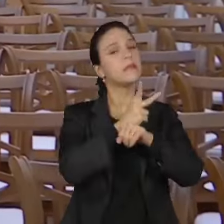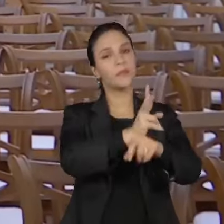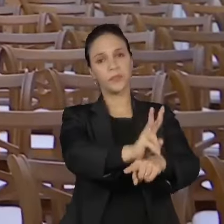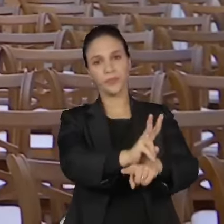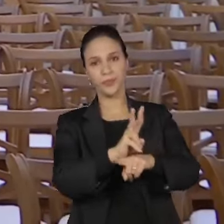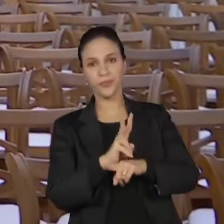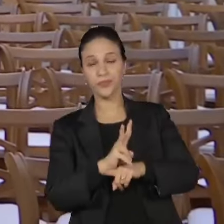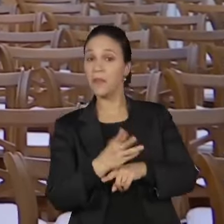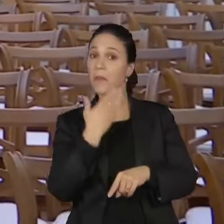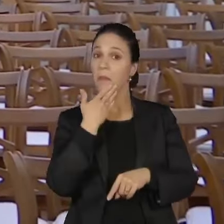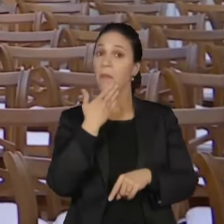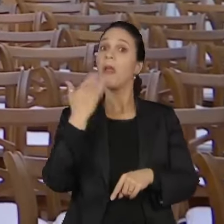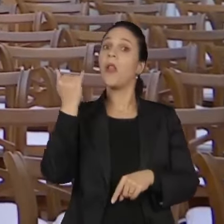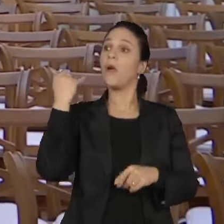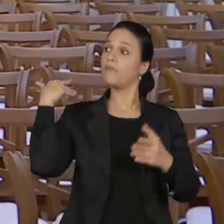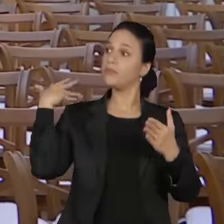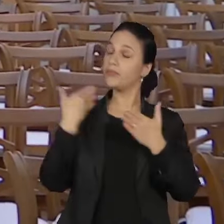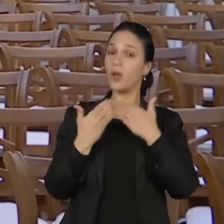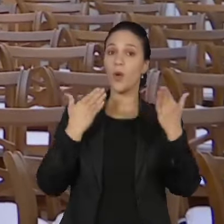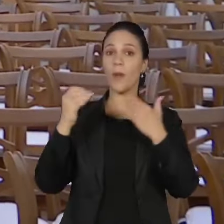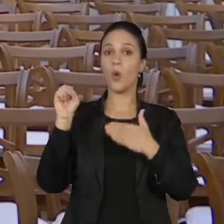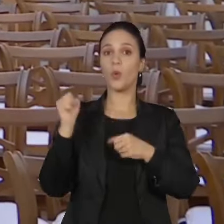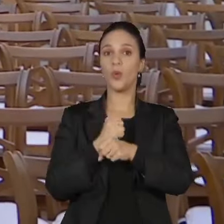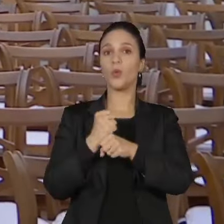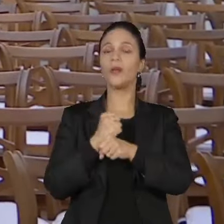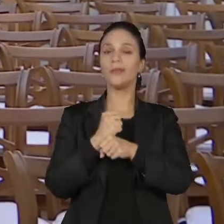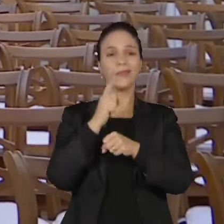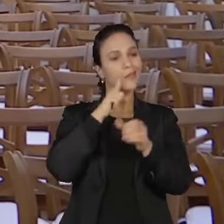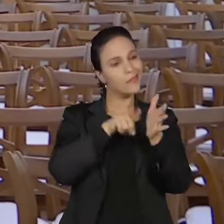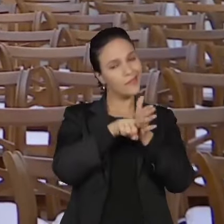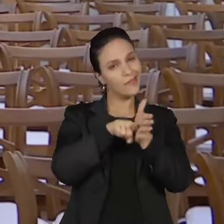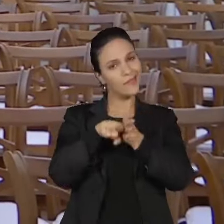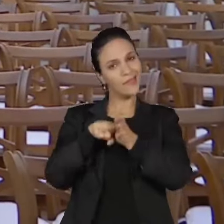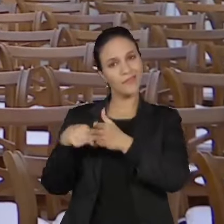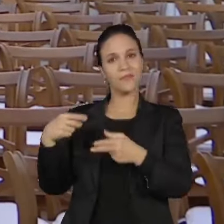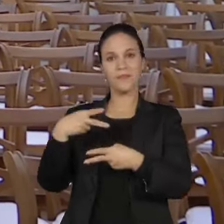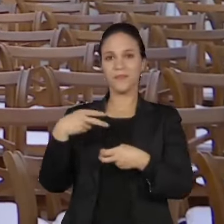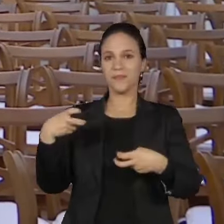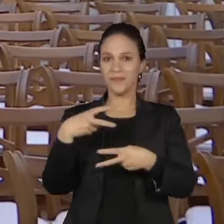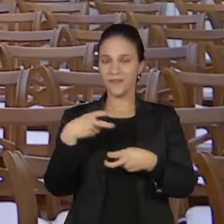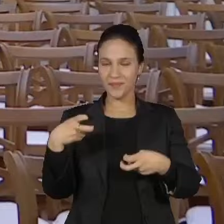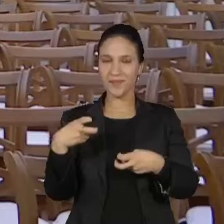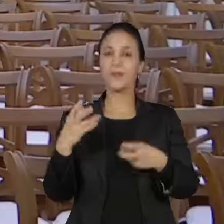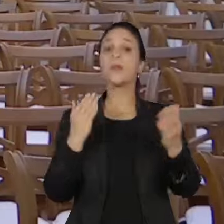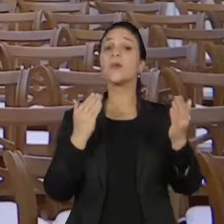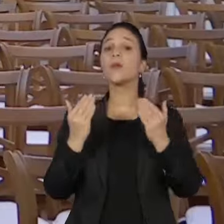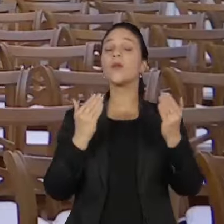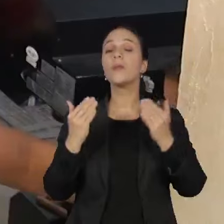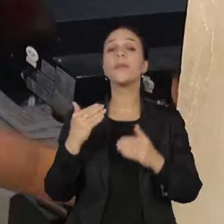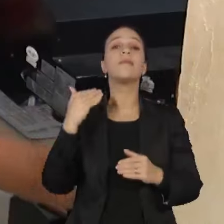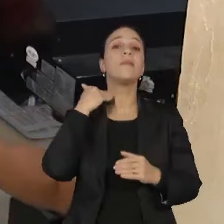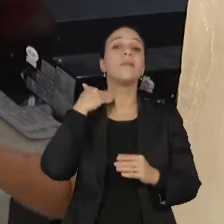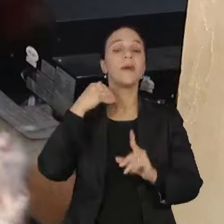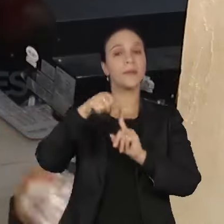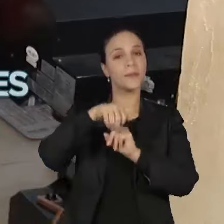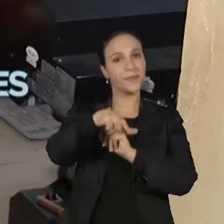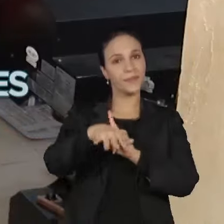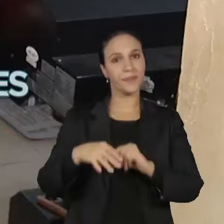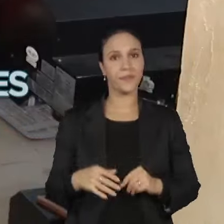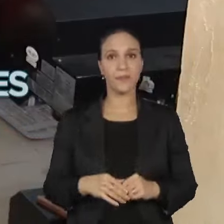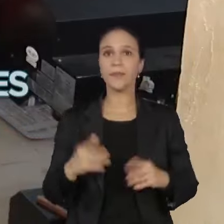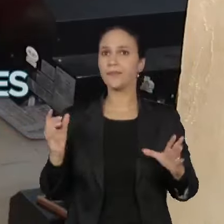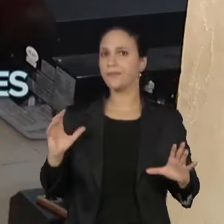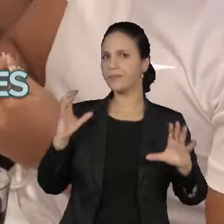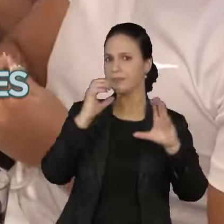É o melhor resultado em 8 anos, de acordo com pesquisa do Sebrae, feita com base em dados do Banco Central. No total,